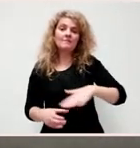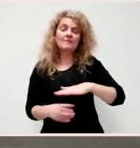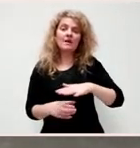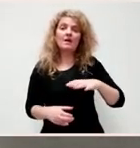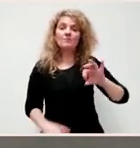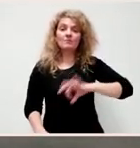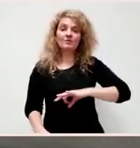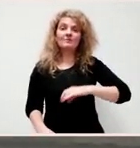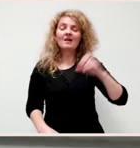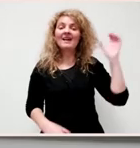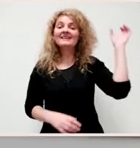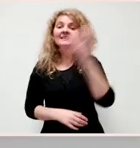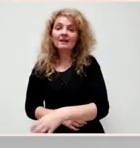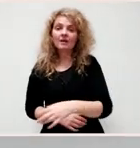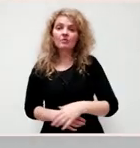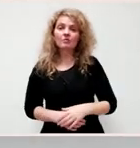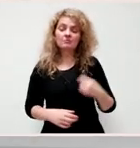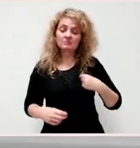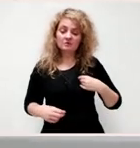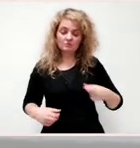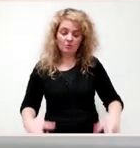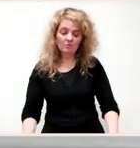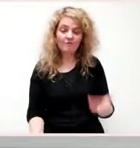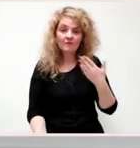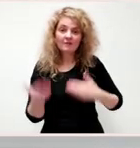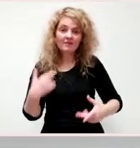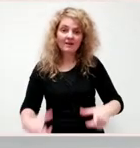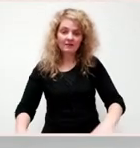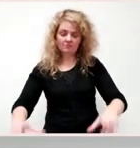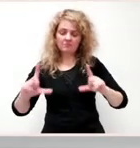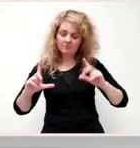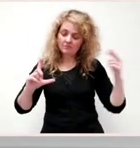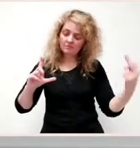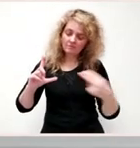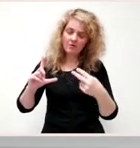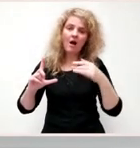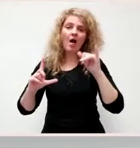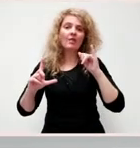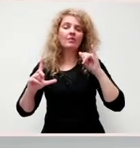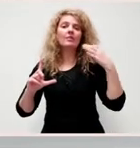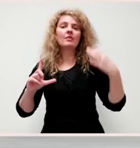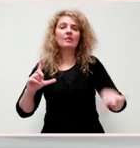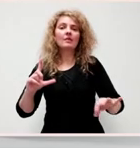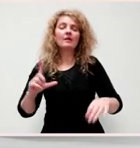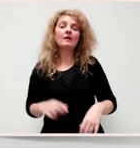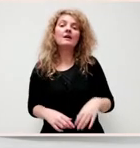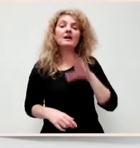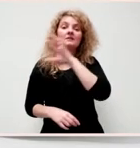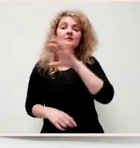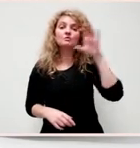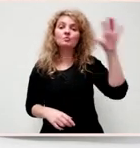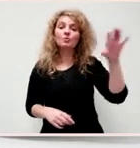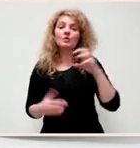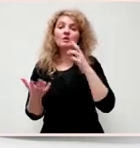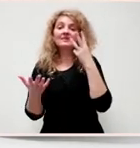lousa, decatáronse de que pola outra cara que quedaba oculta había tres escudos. E enseguida, ao identificalos, souberon que